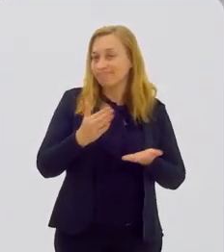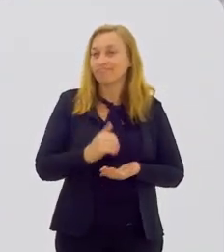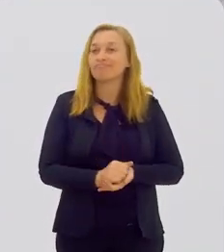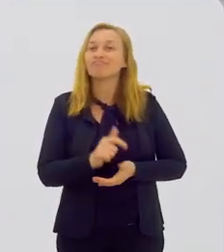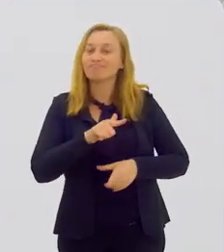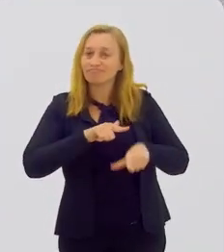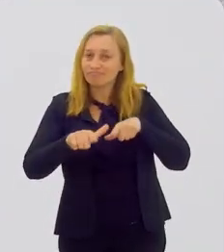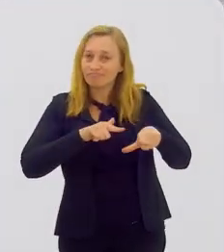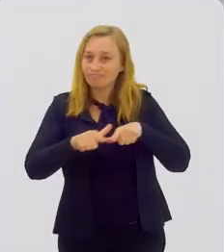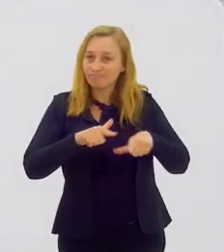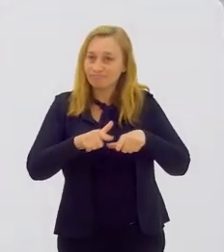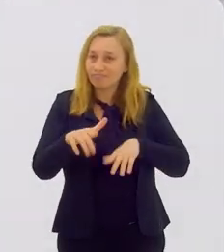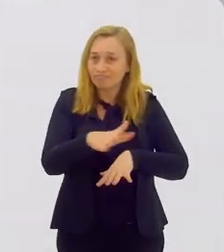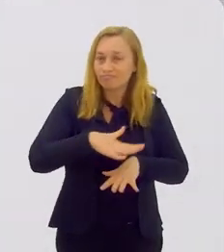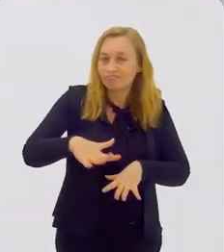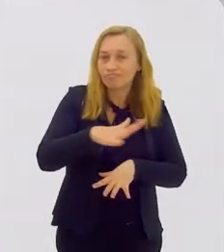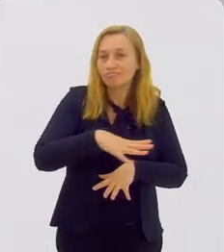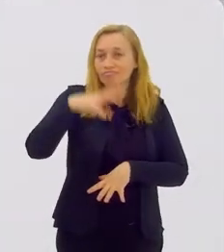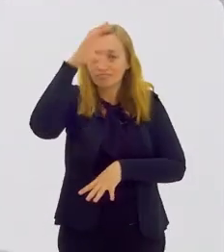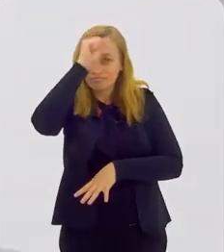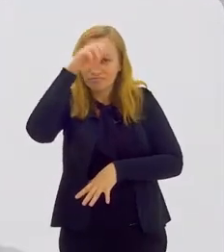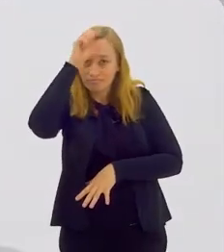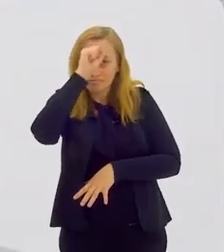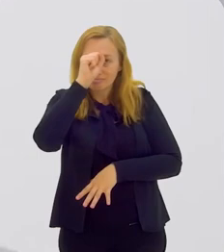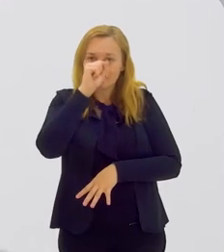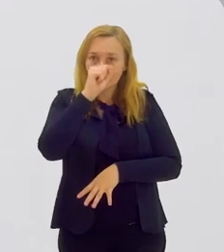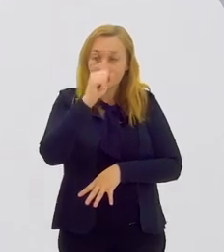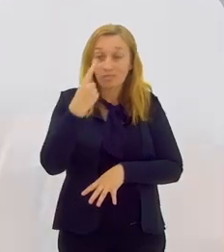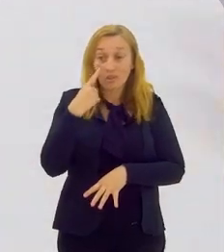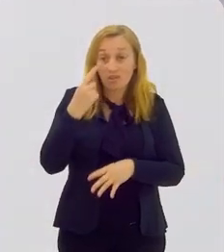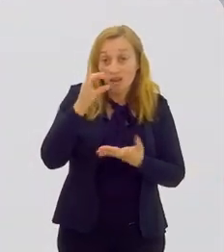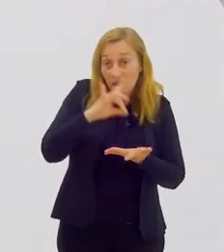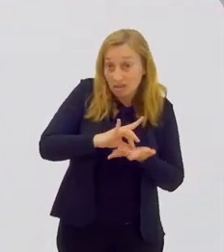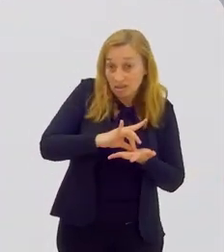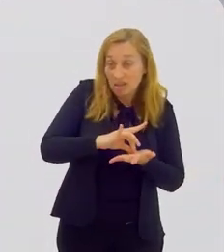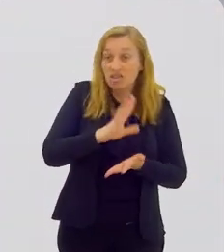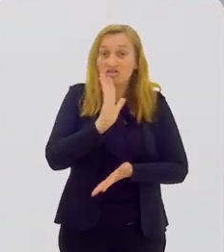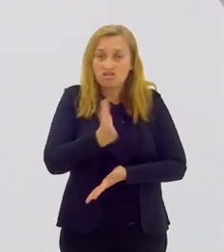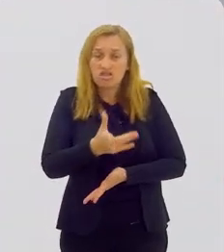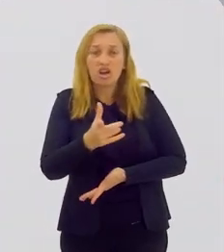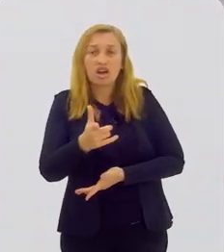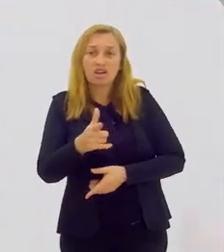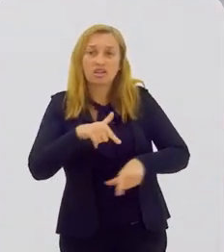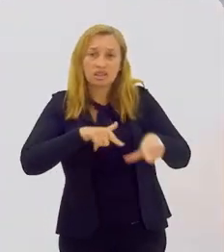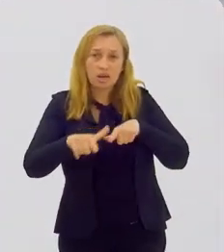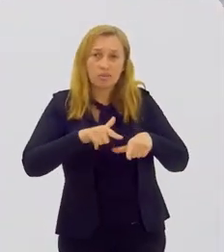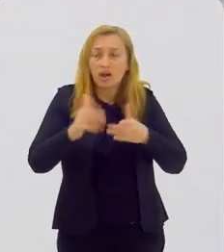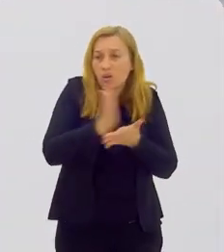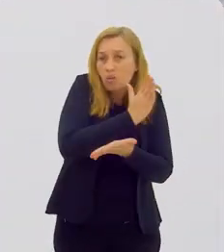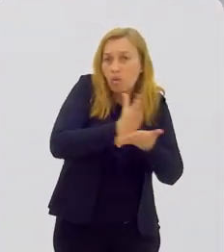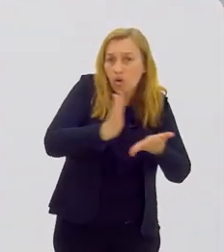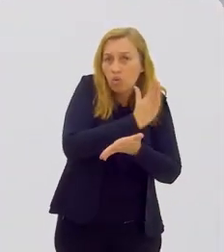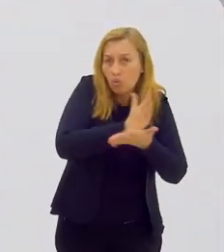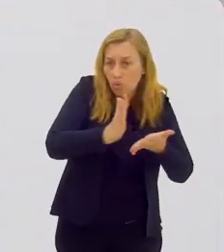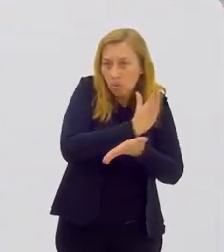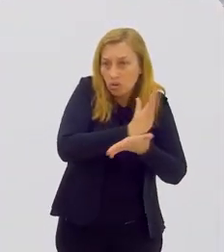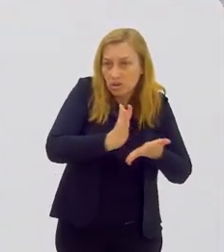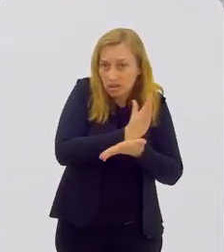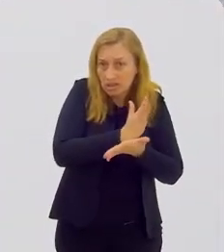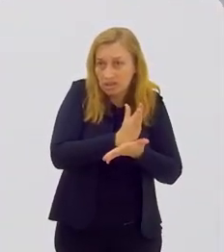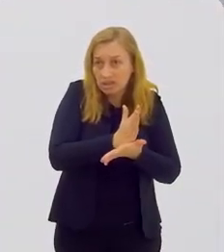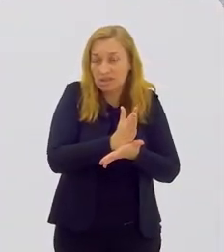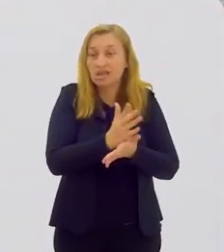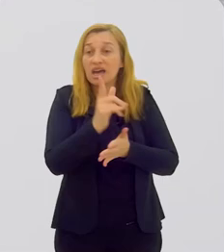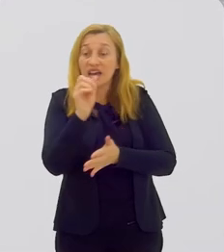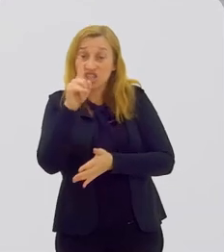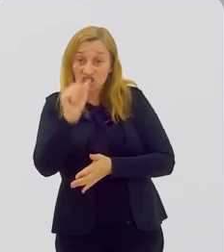comecei falando, né, nós já trabalhamos uma área de aprendizagem simulando realidades. Então, a gente já trabalha com algumas agendas que